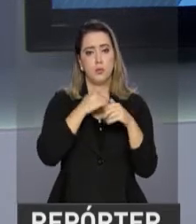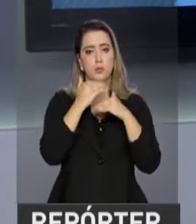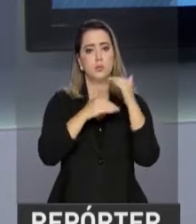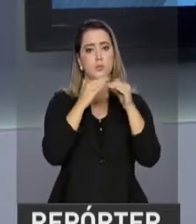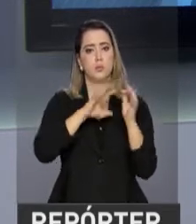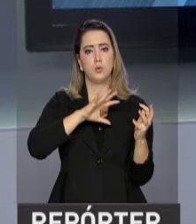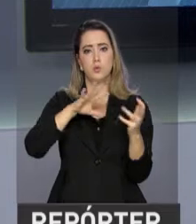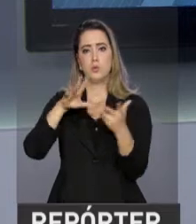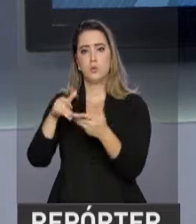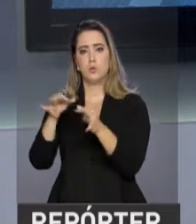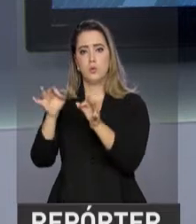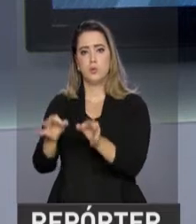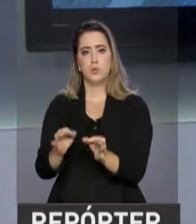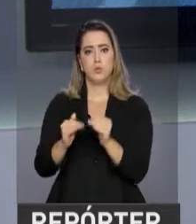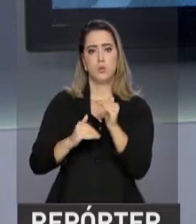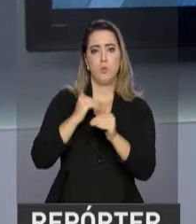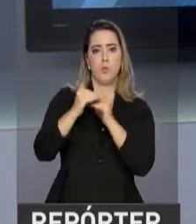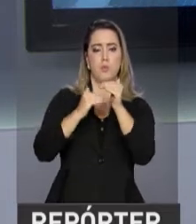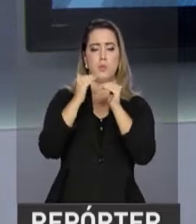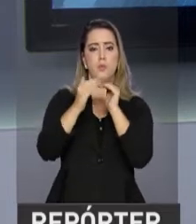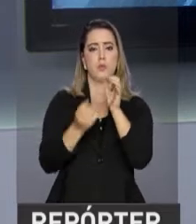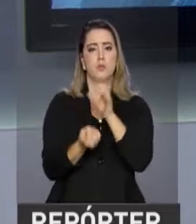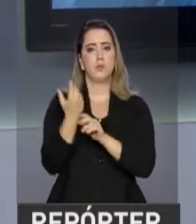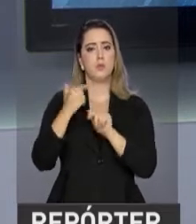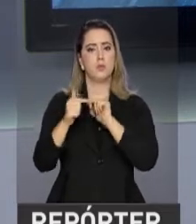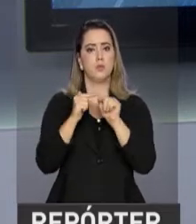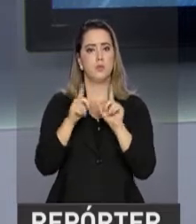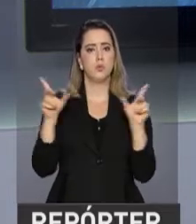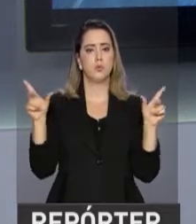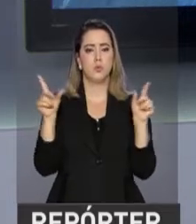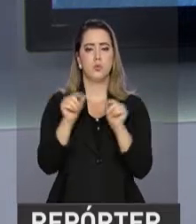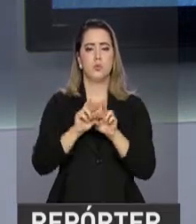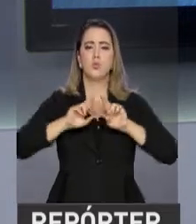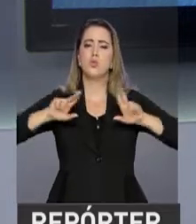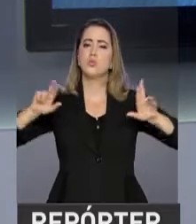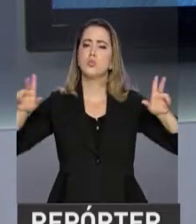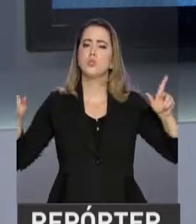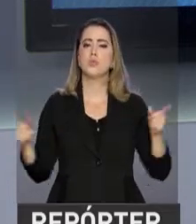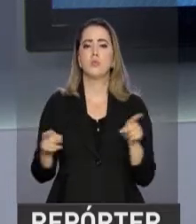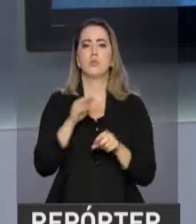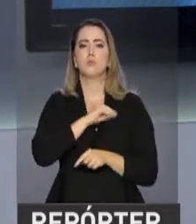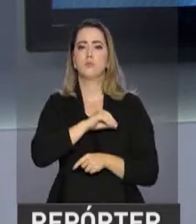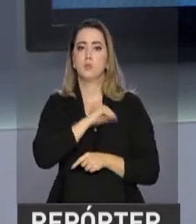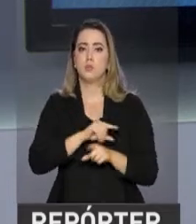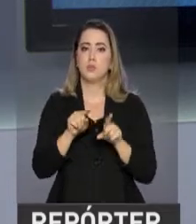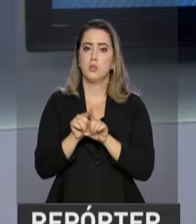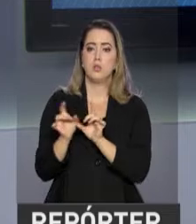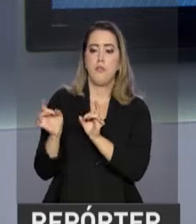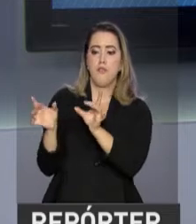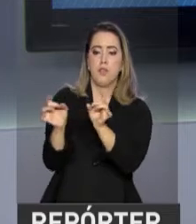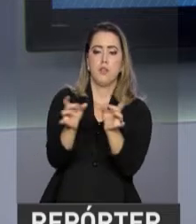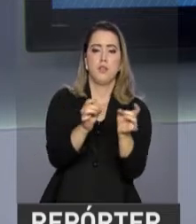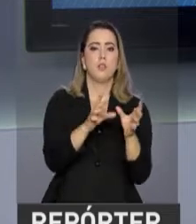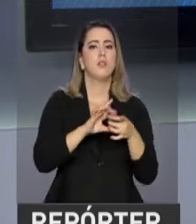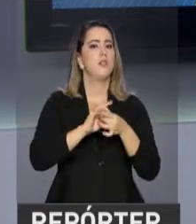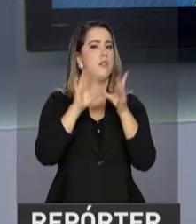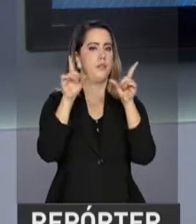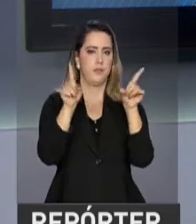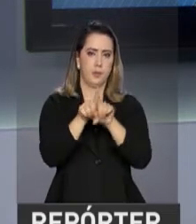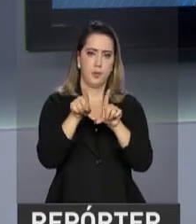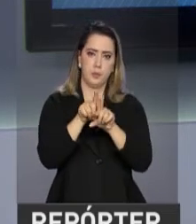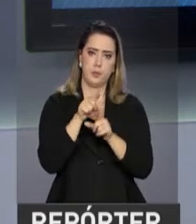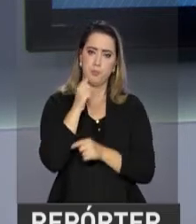globalização justa o aumento do emprego a redução das desigualdades e o comércio livre para o representante do ministério das relações